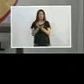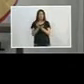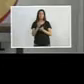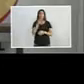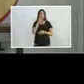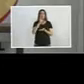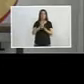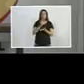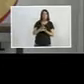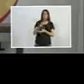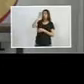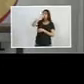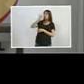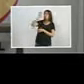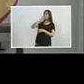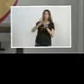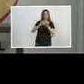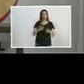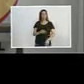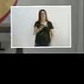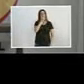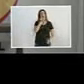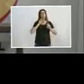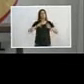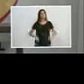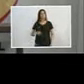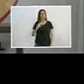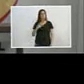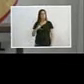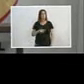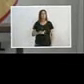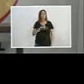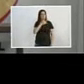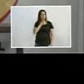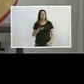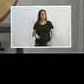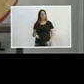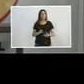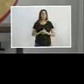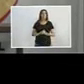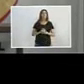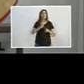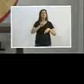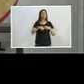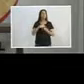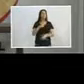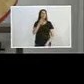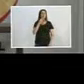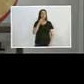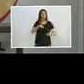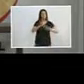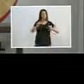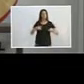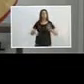em vão. Quero lamentar a postura dele em relação a isso. Mas aí, vamos lá. Ele disse que era da irmã. O terreno. E que ela tinha